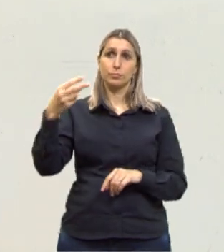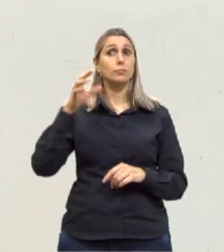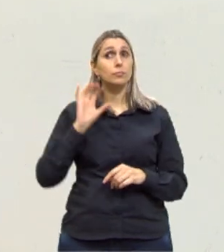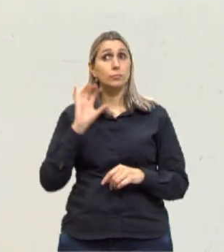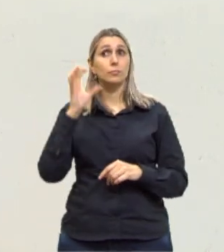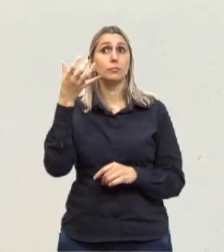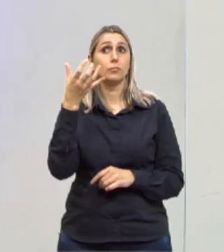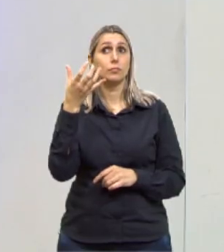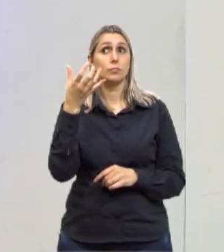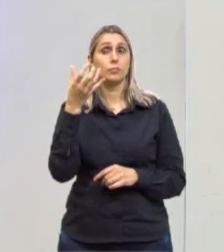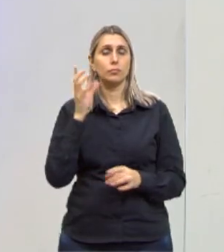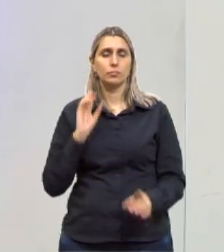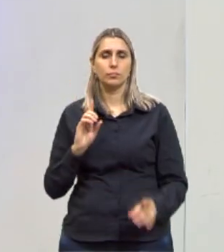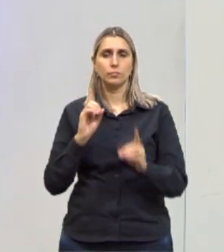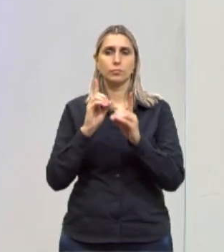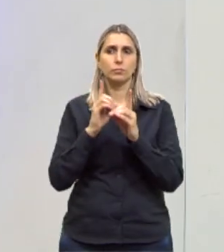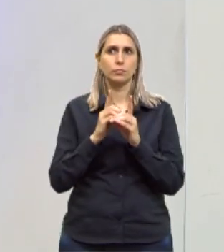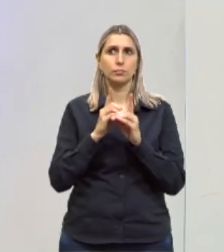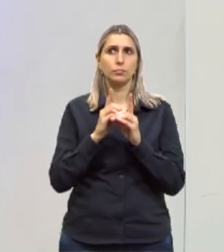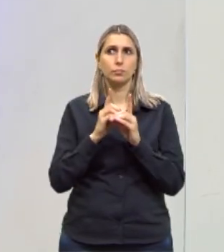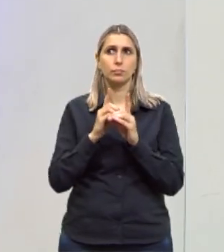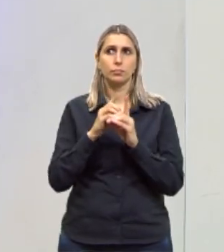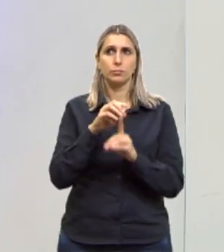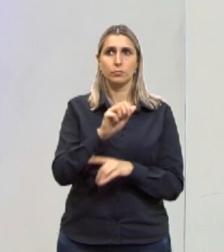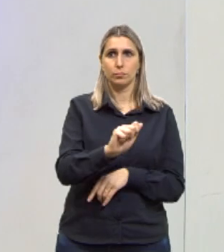como? Encontra o A,